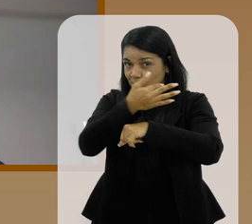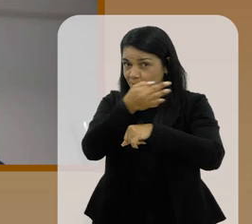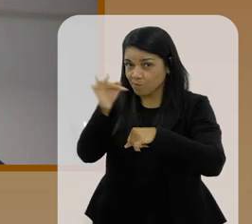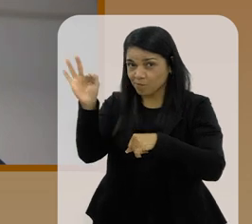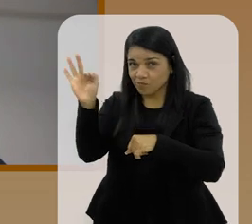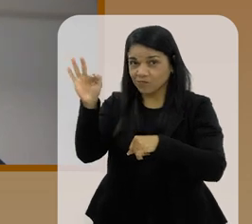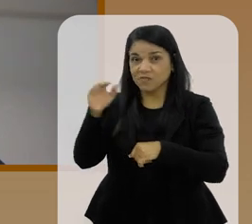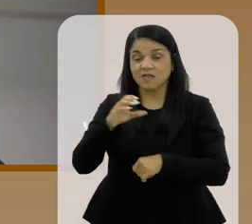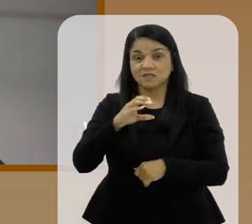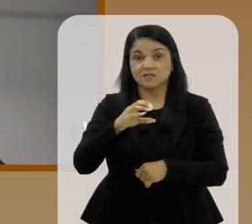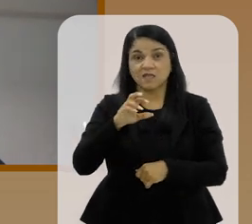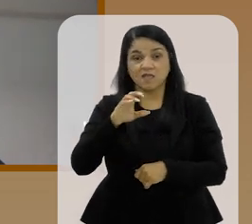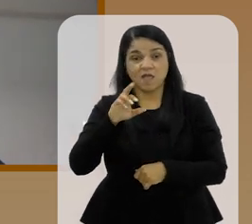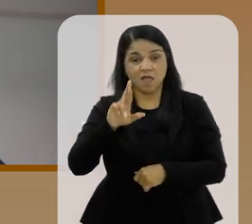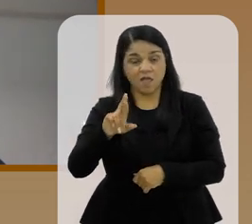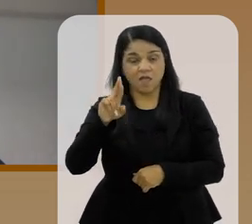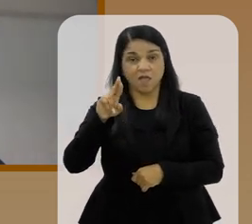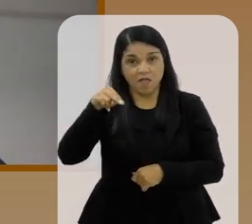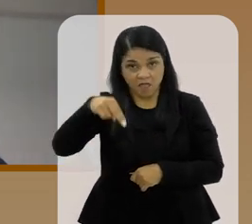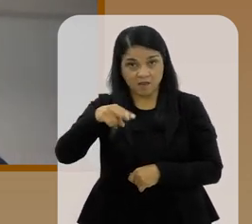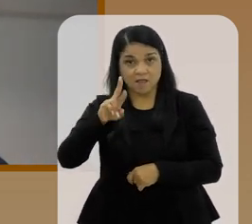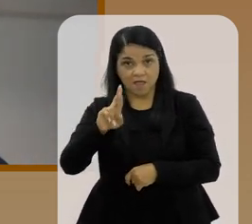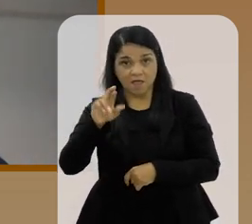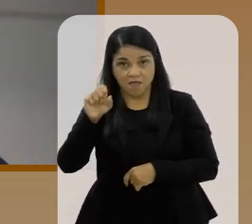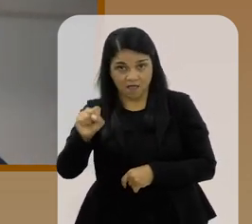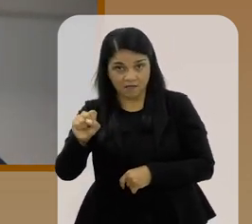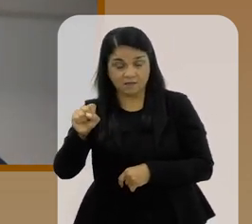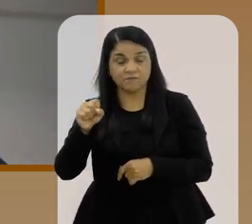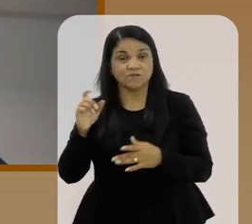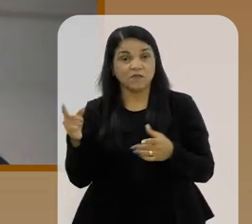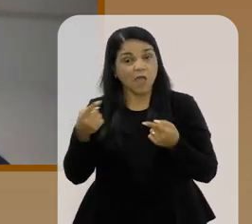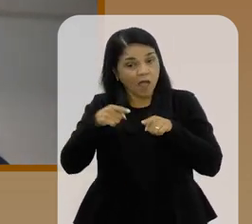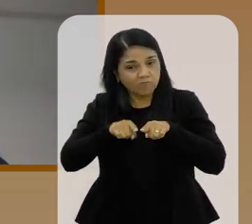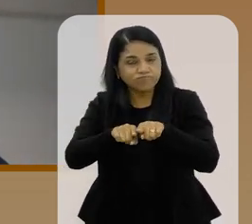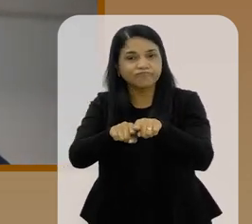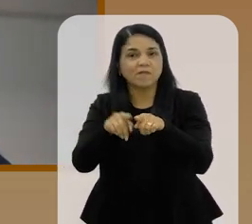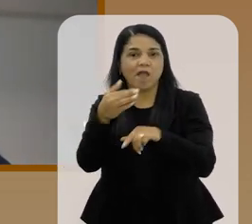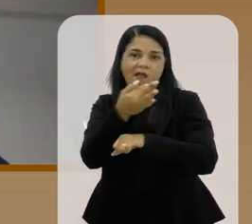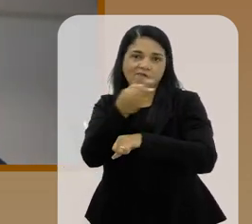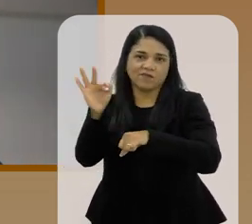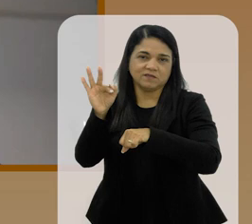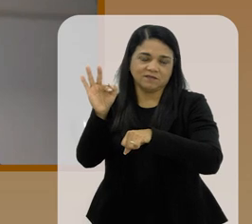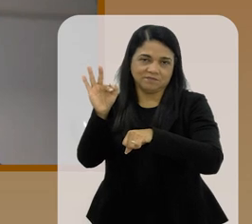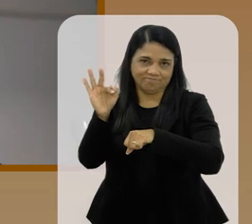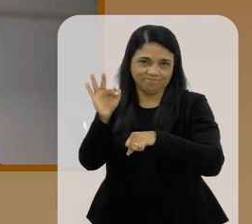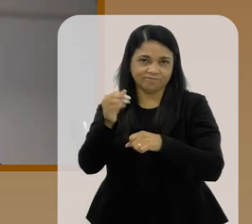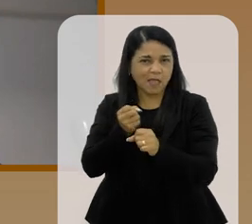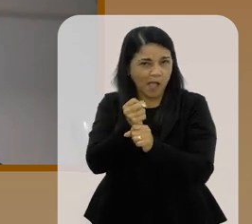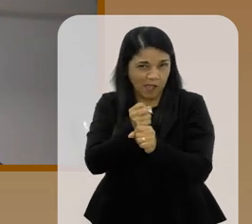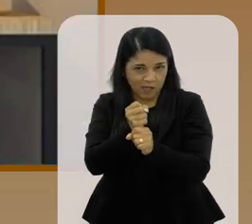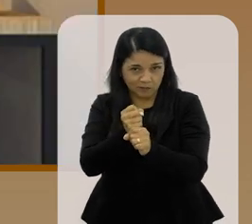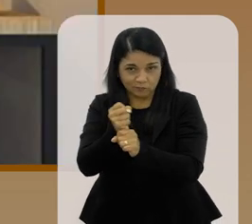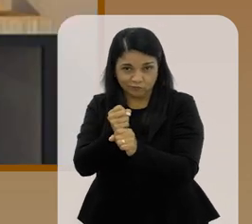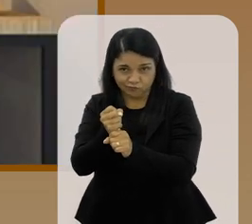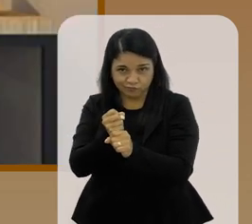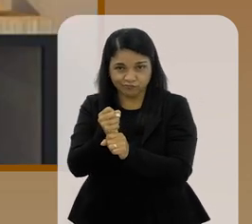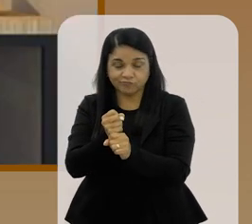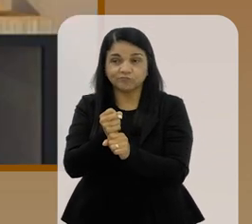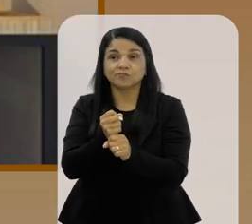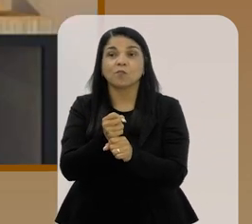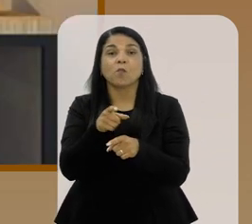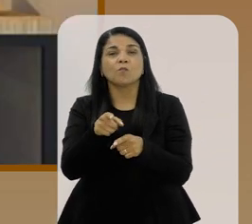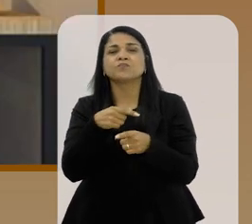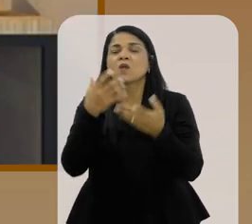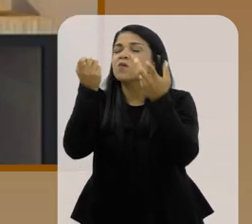francês, no CNRS, e fiquei por lá, fiquei associado à França por muito tempo. E aí, agora eu queria